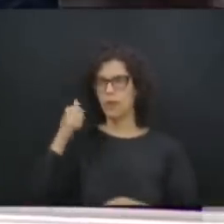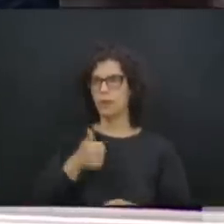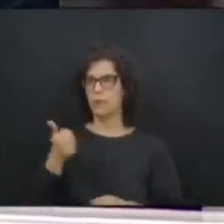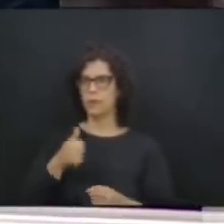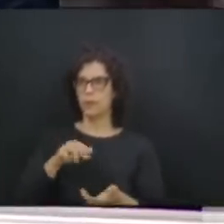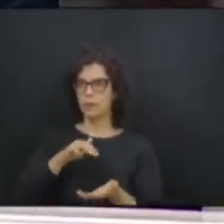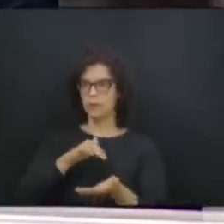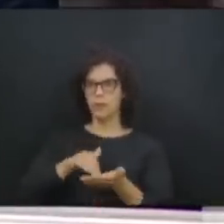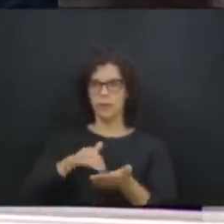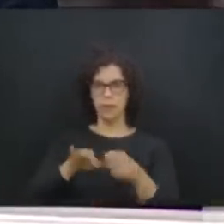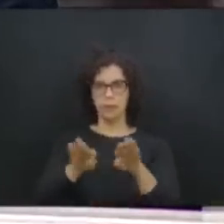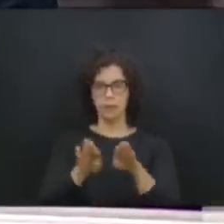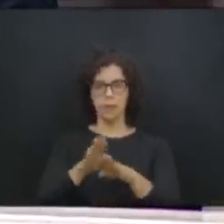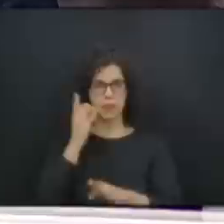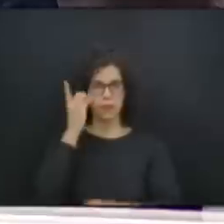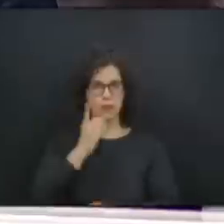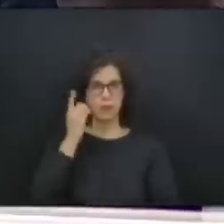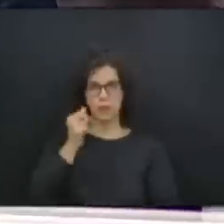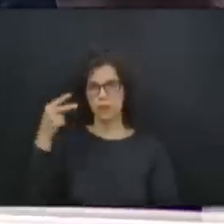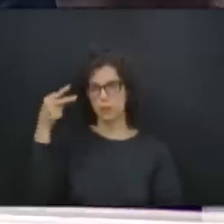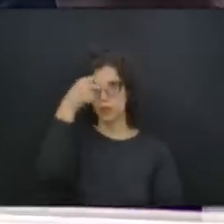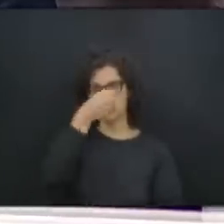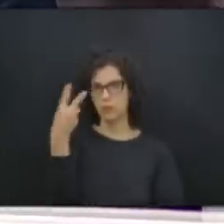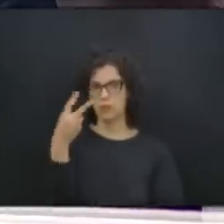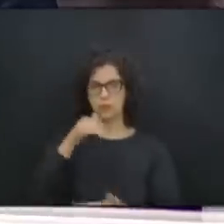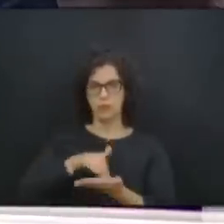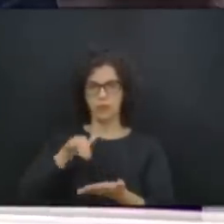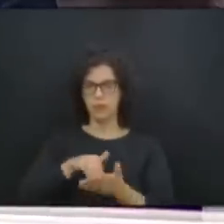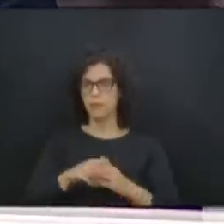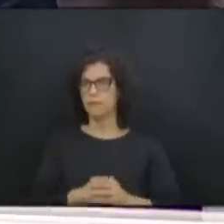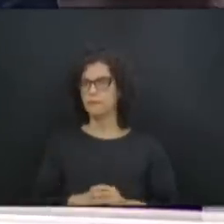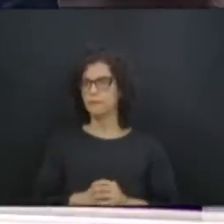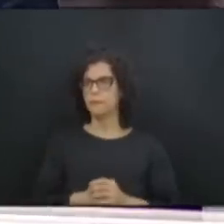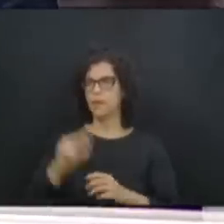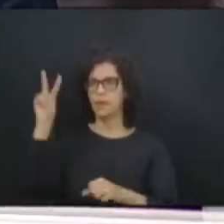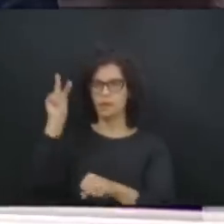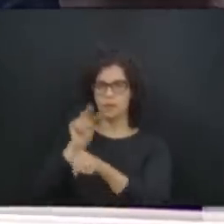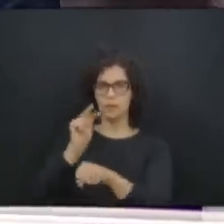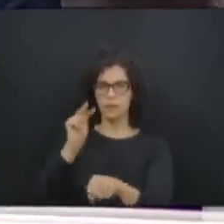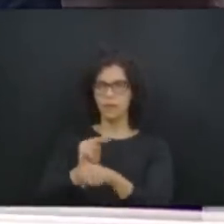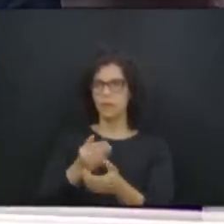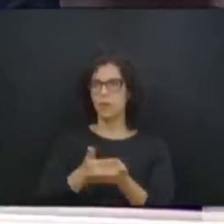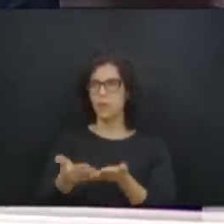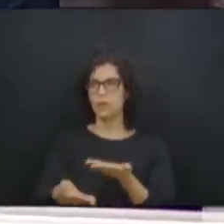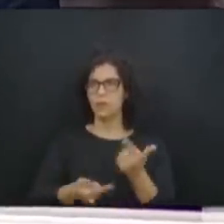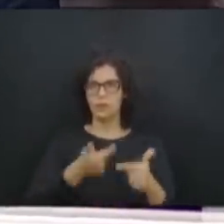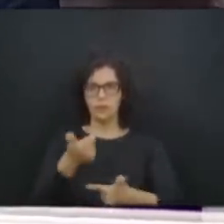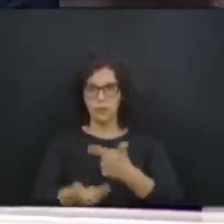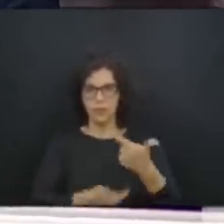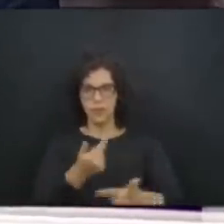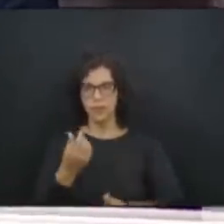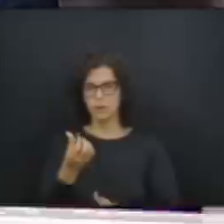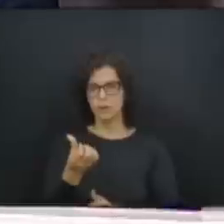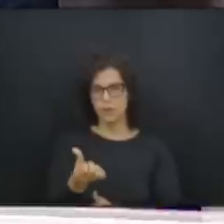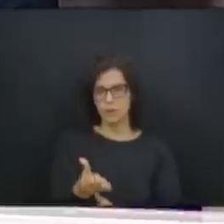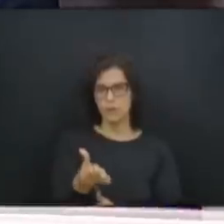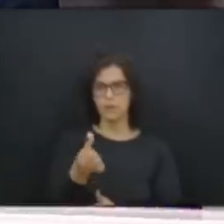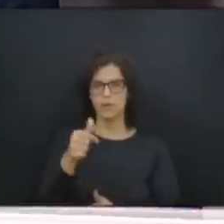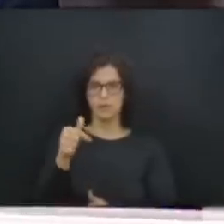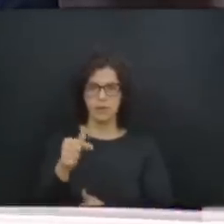primeiro-secretário e o deputado Gilson de Souza segundo o secretário sobre a proteção de Deus iniciou-se o trabalho da